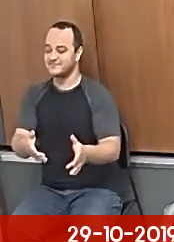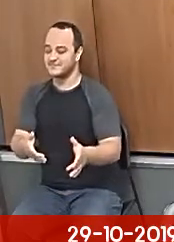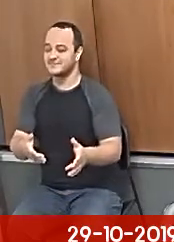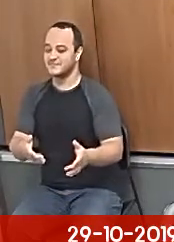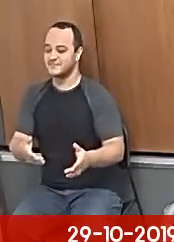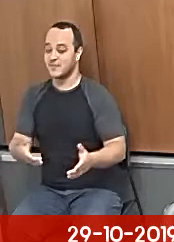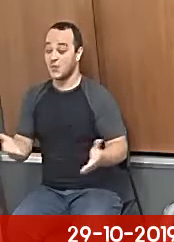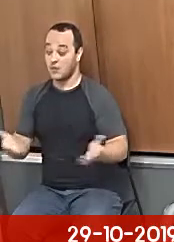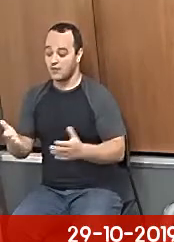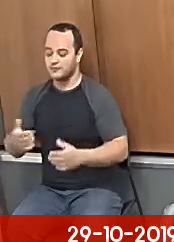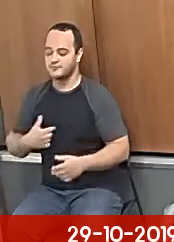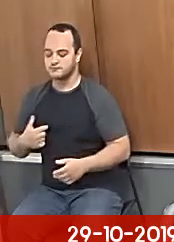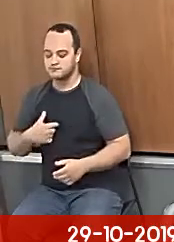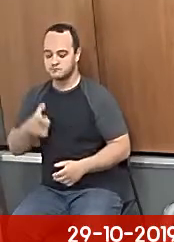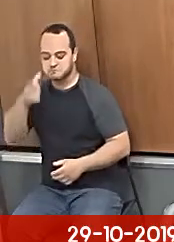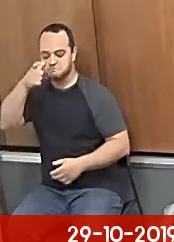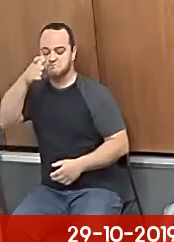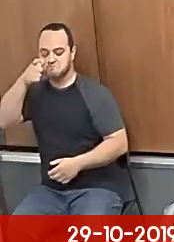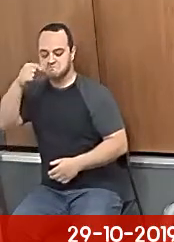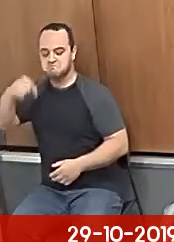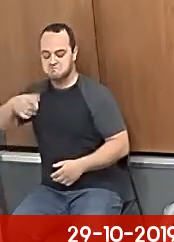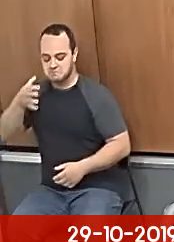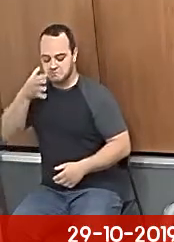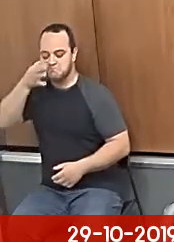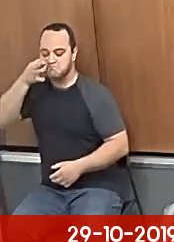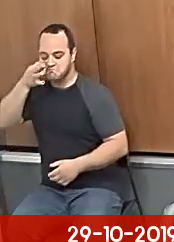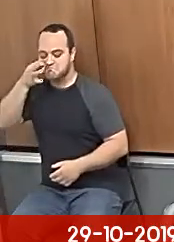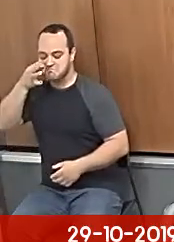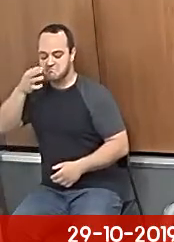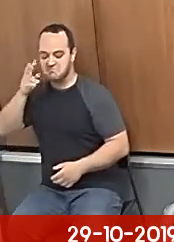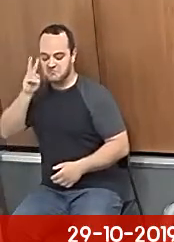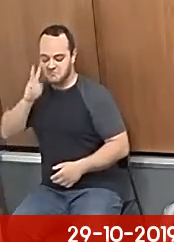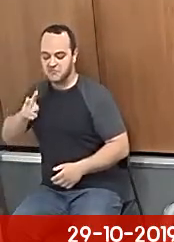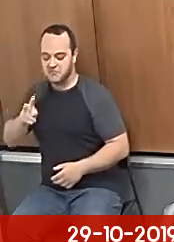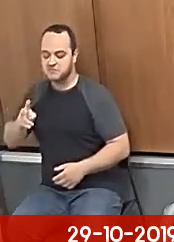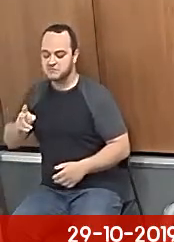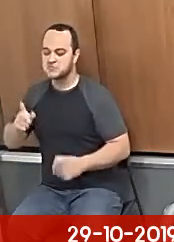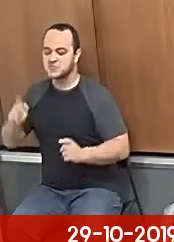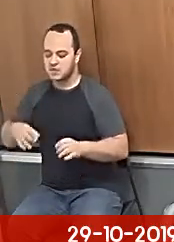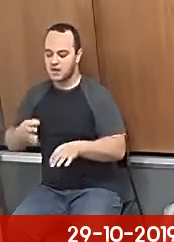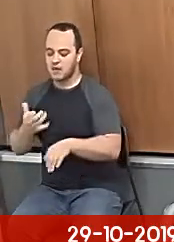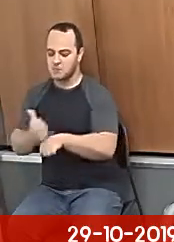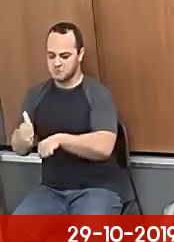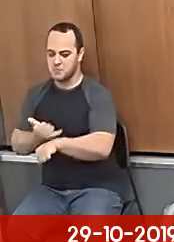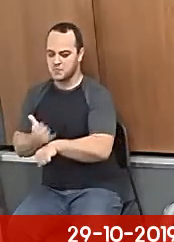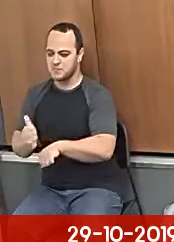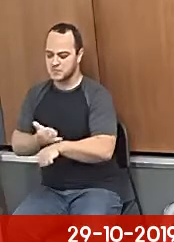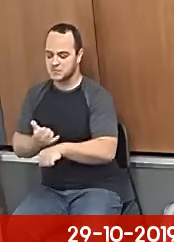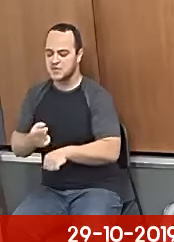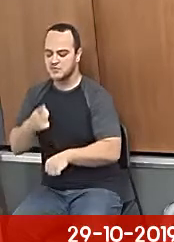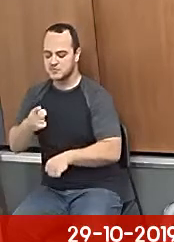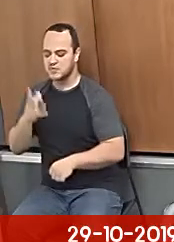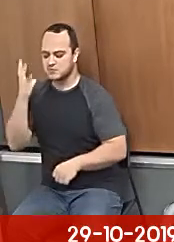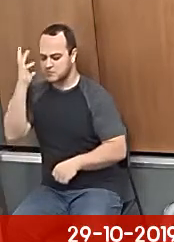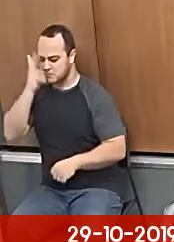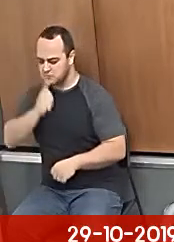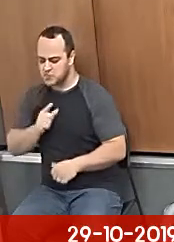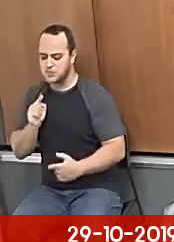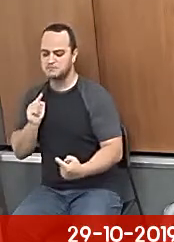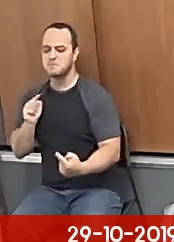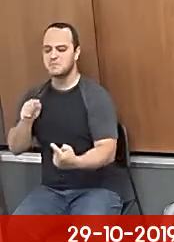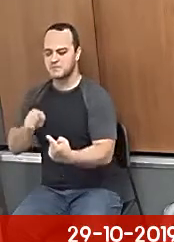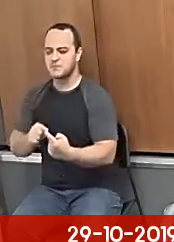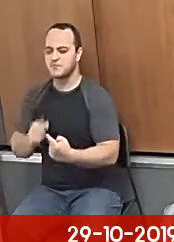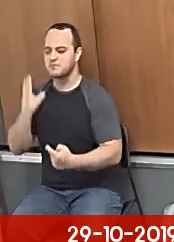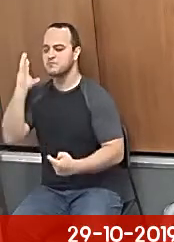uma forma concreta, bonita, objetiva. E eu fiquei pensando, nós vamos ter uma